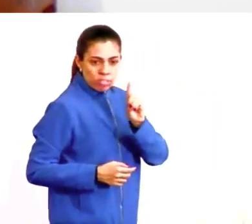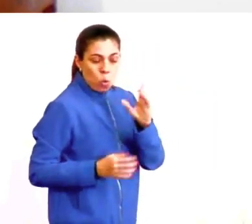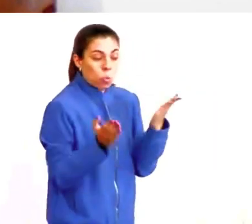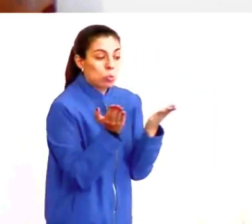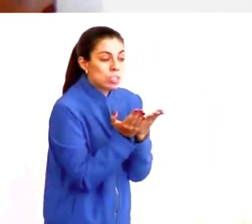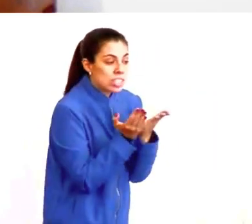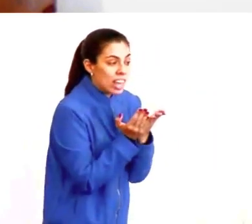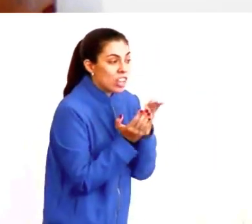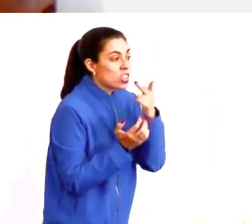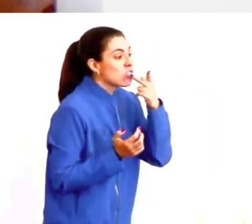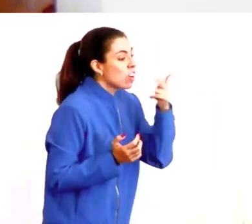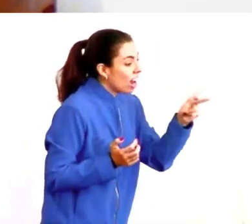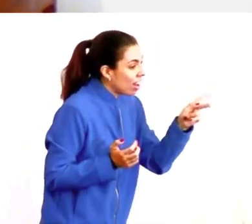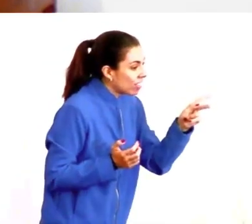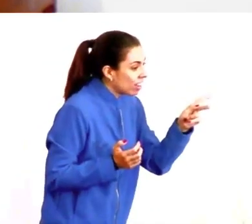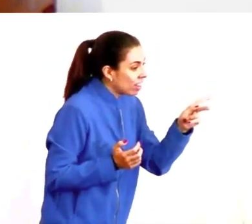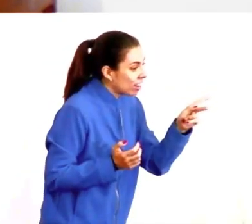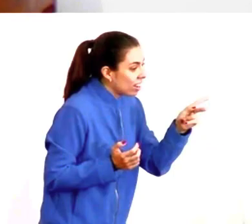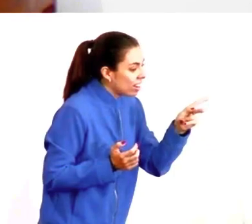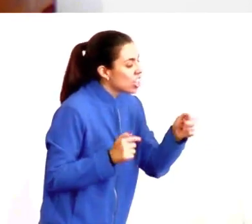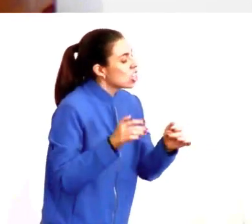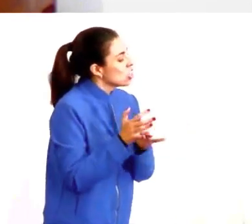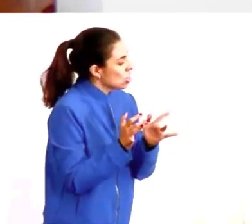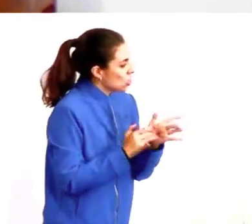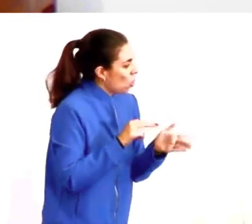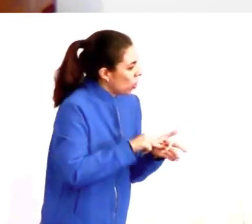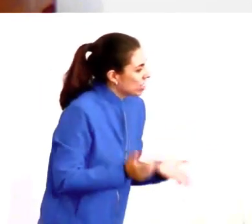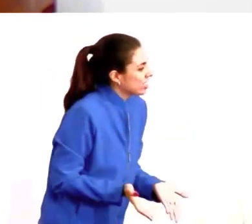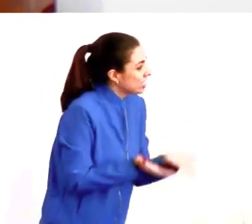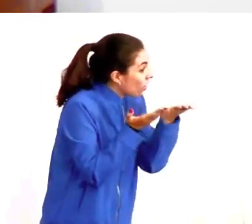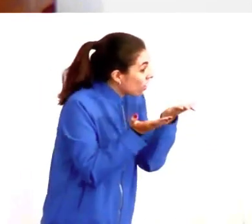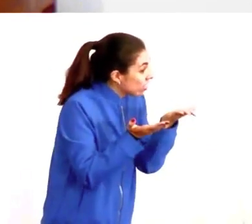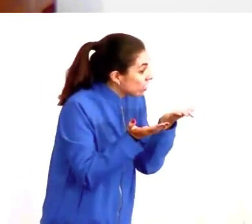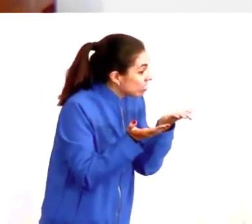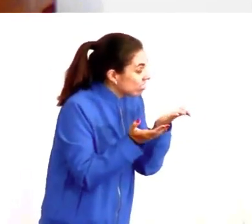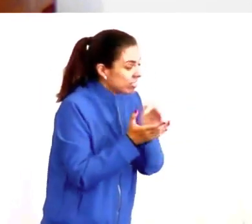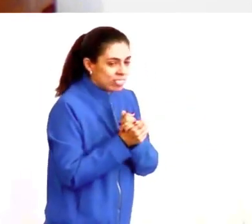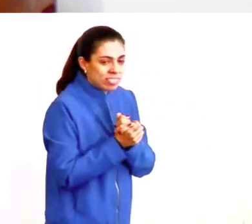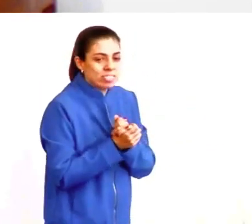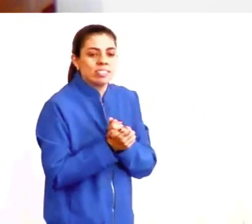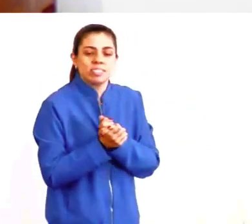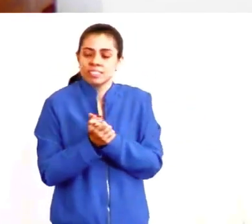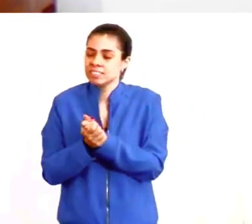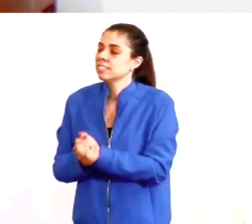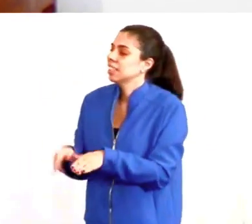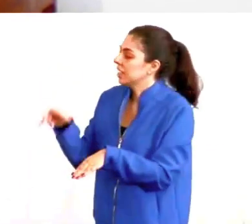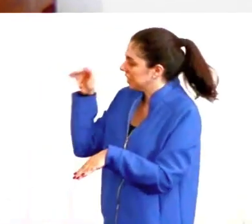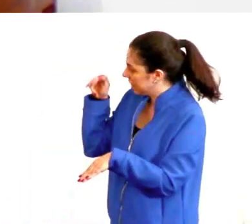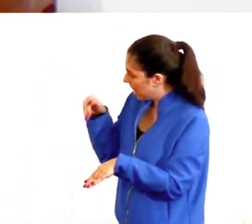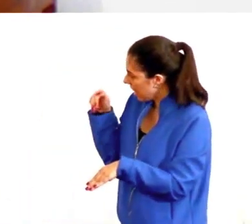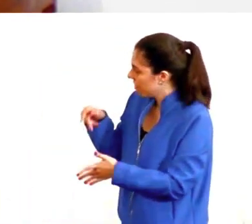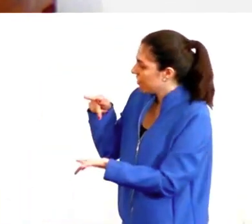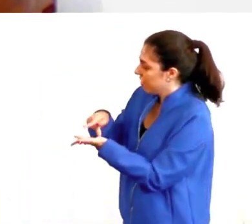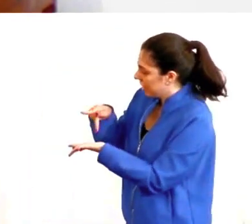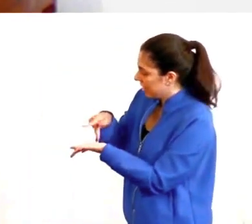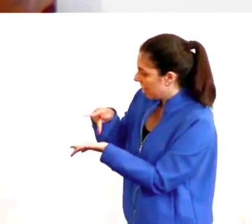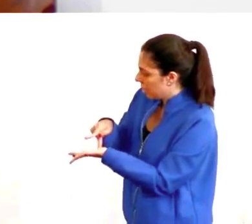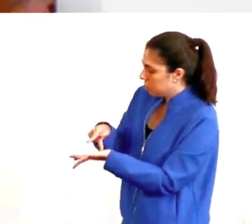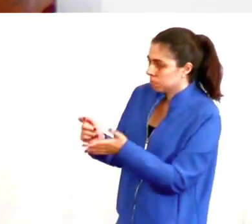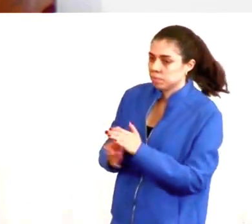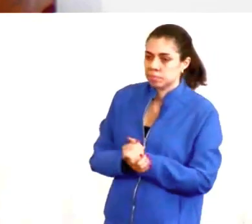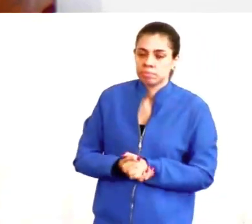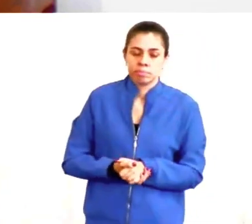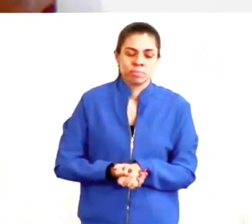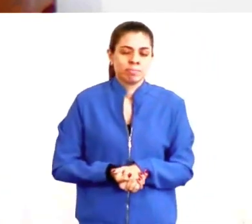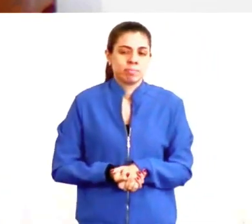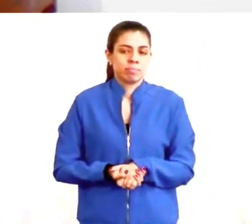opositores, são guardas, são religiosos, são pessoas que